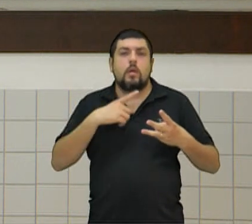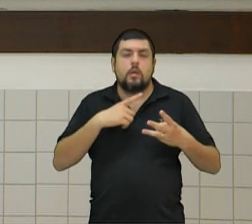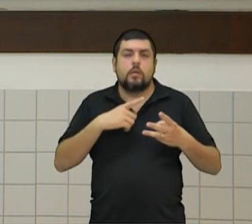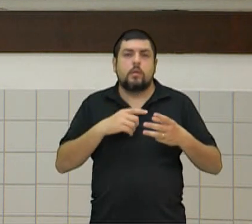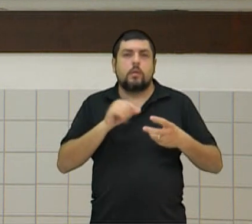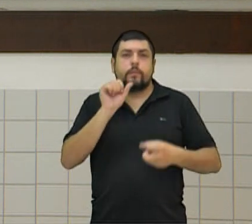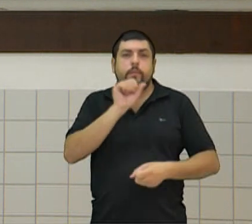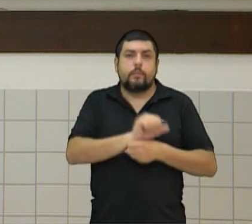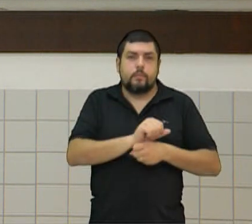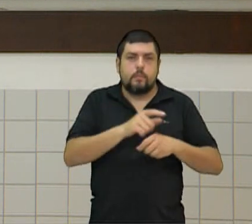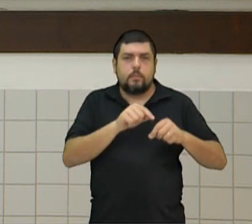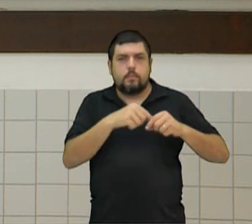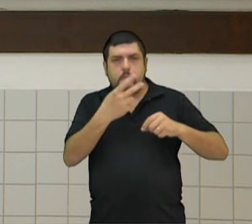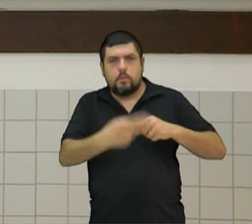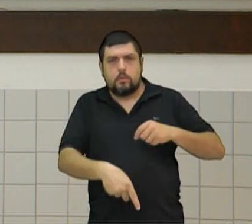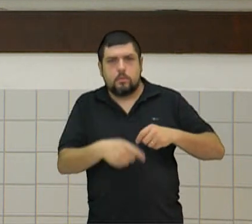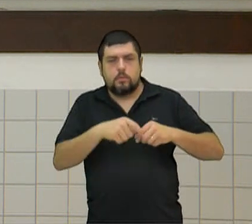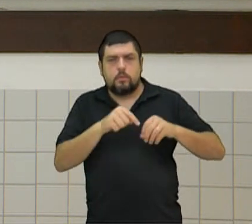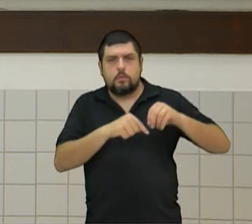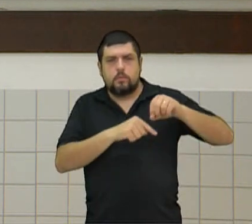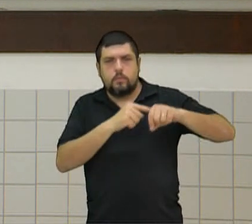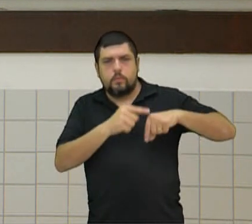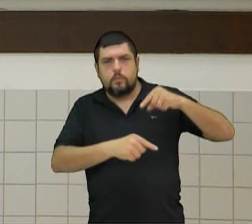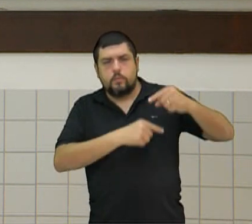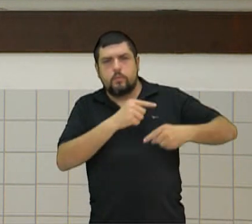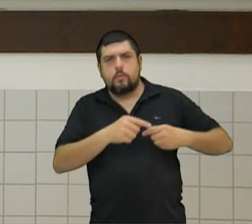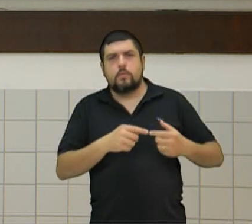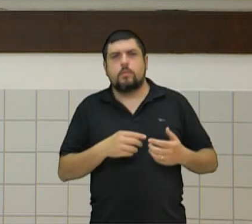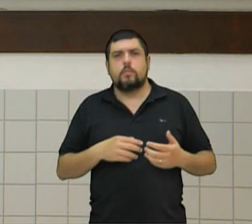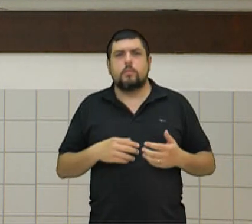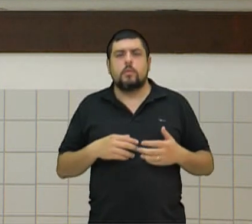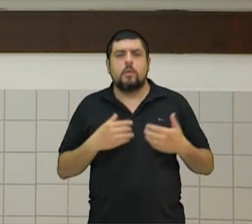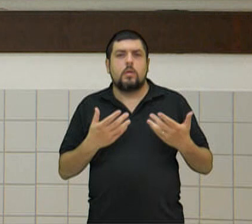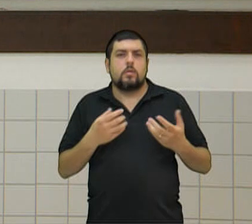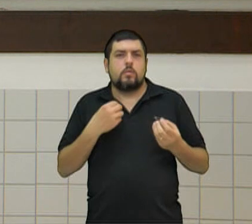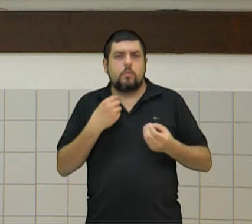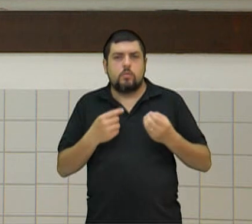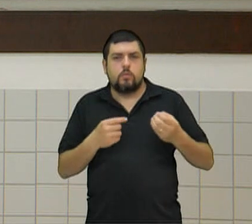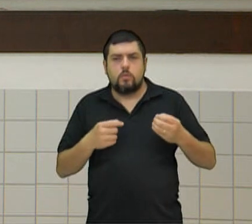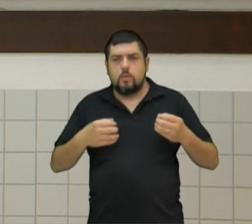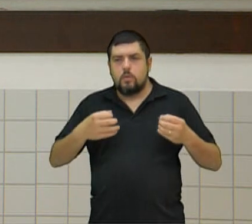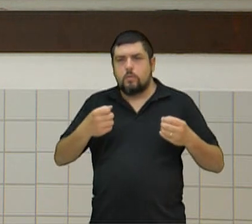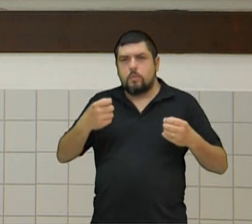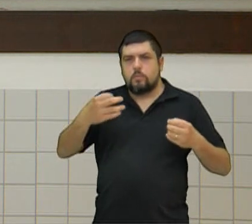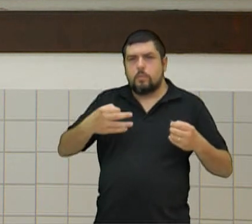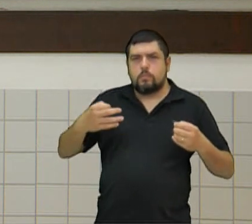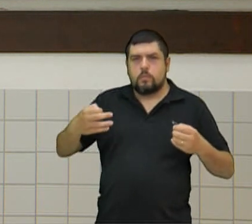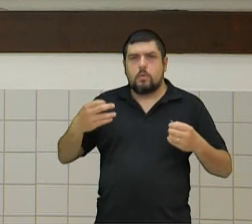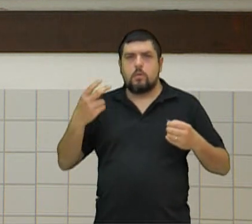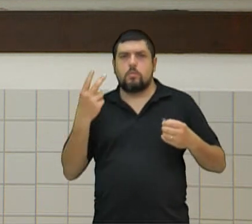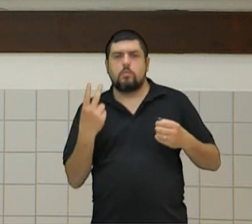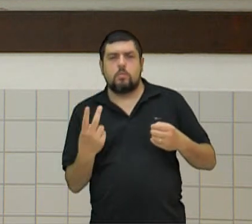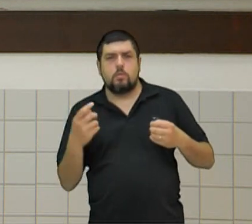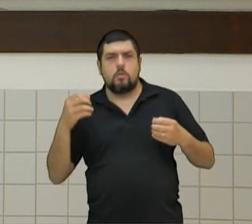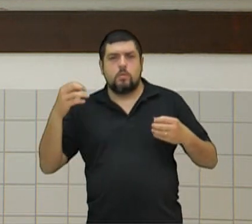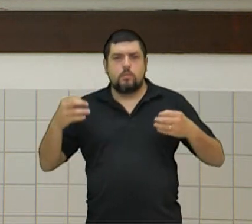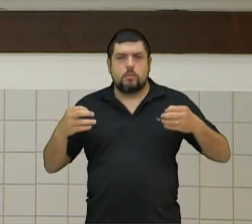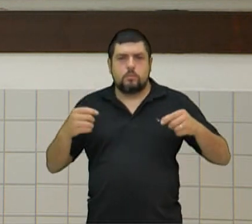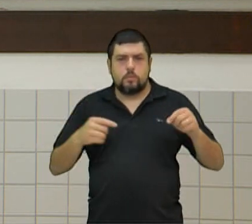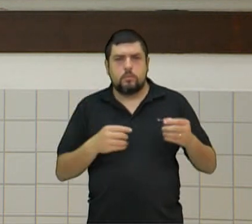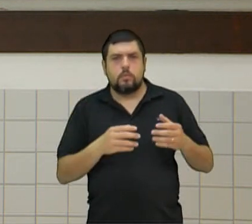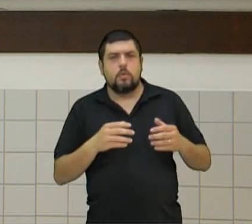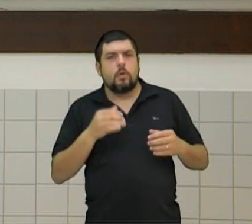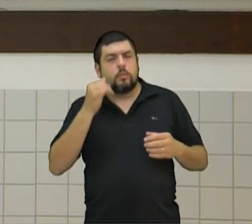Então, assim, tem várias situações que a gente não está considerando aqui. Então, eu coloco mais uma polia, mais uma bola de gude aqui para poder compensar esses